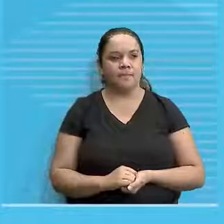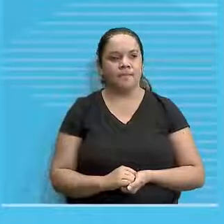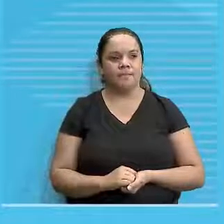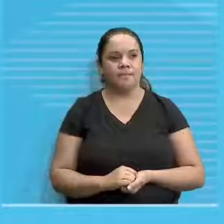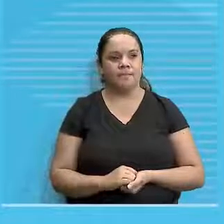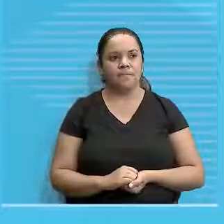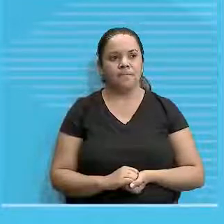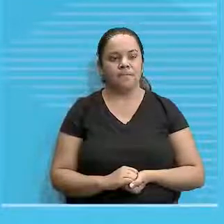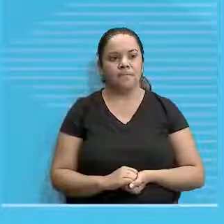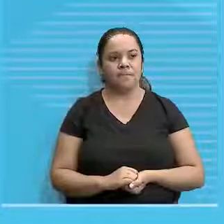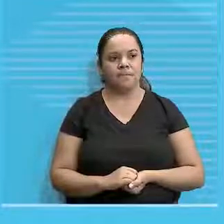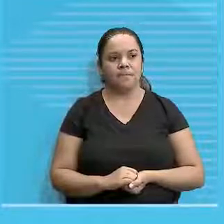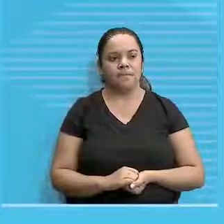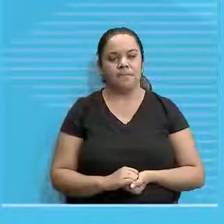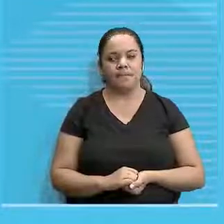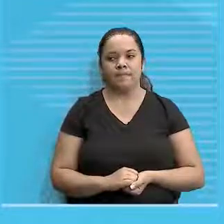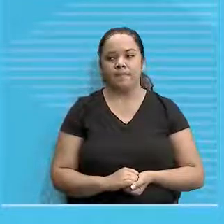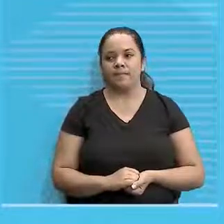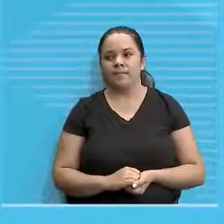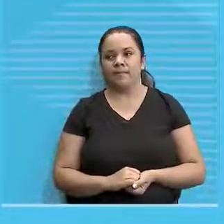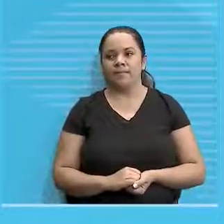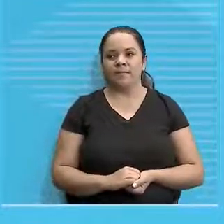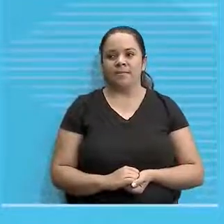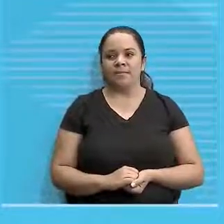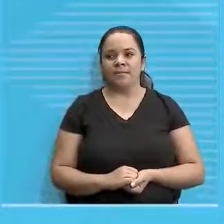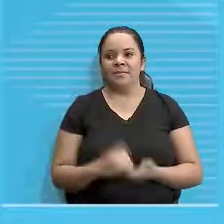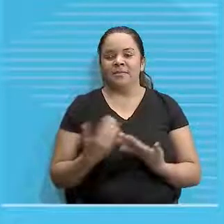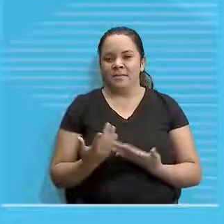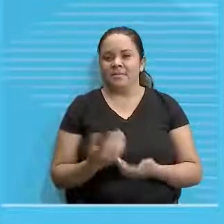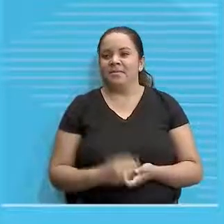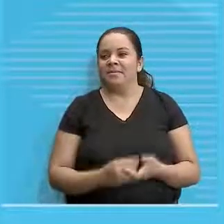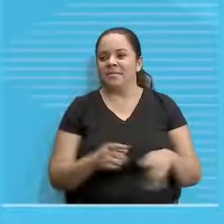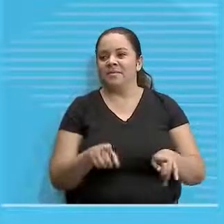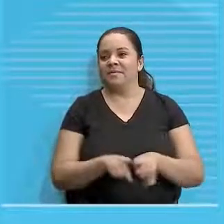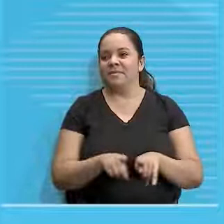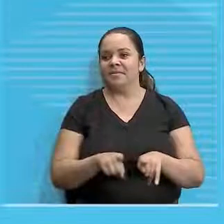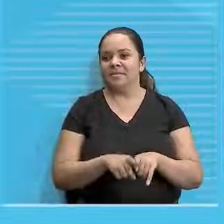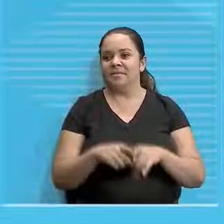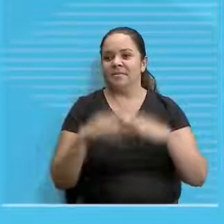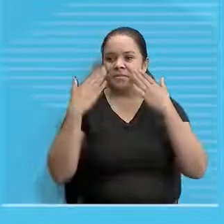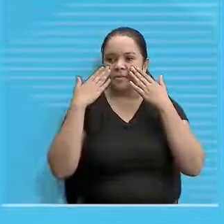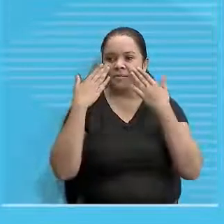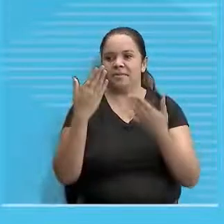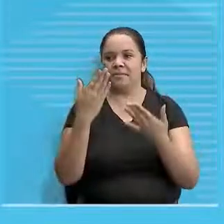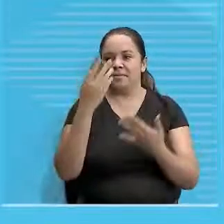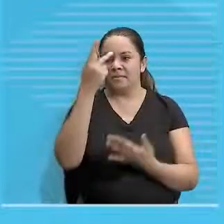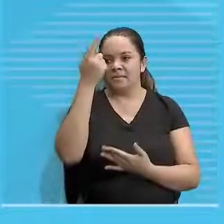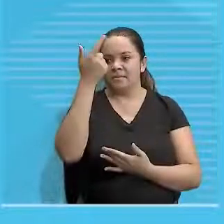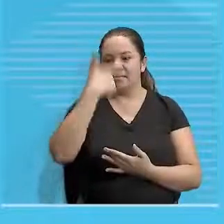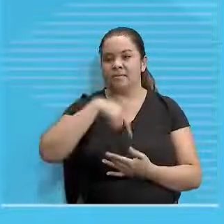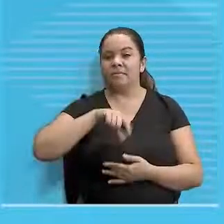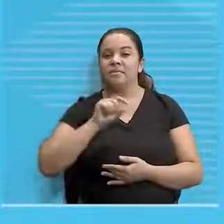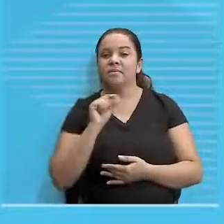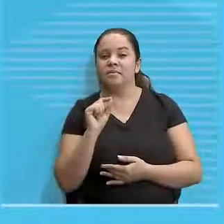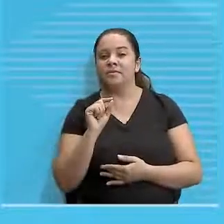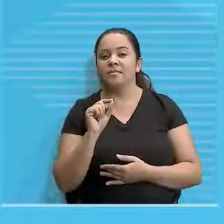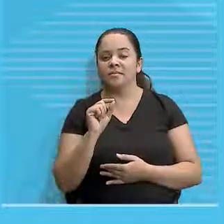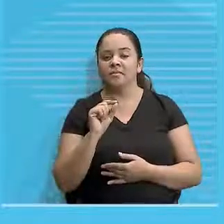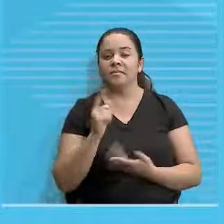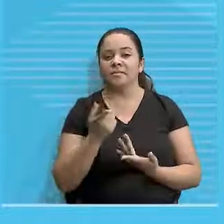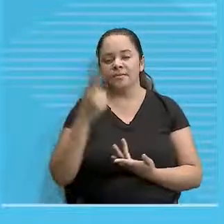pessoas que estão ao teu redor. Mas a gente também seria importante a gente pensar de uma forma mais profunda,